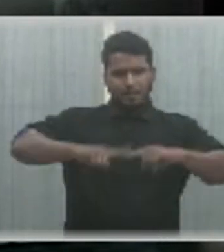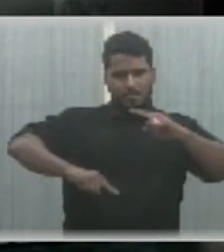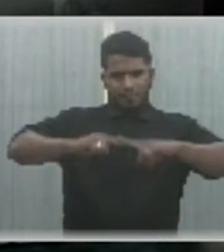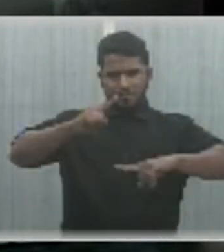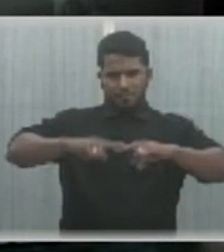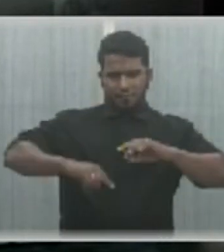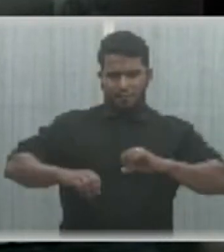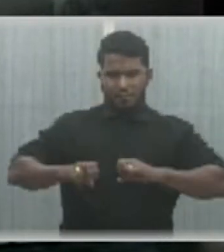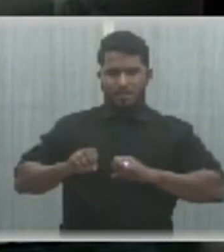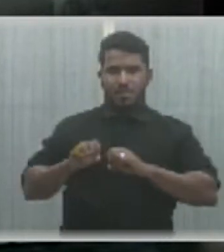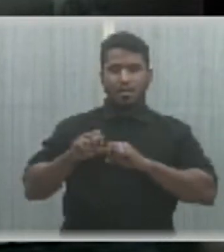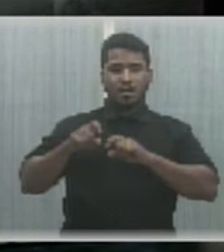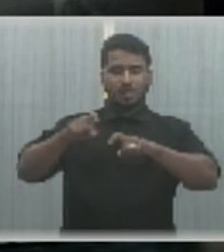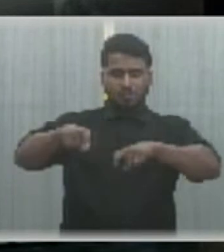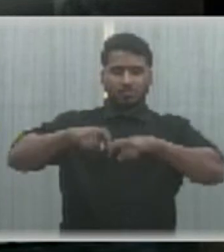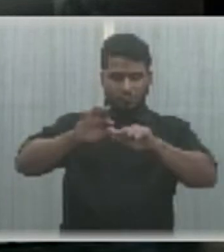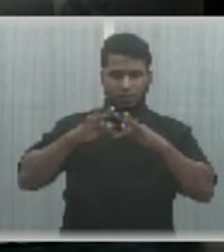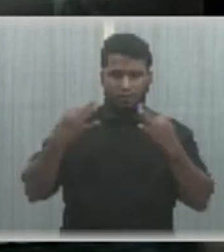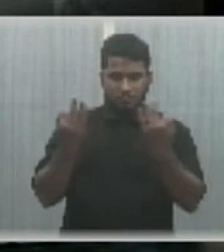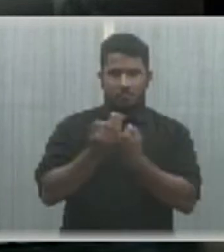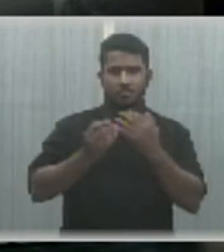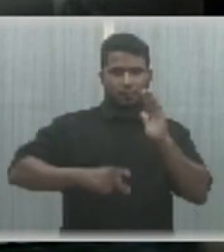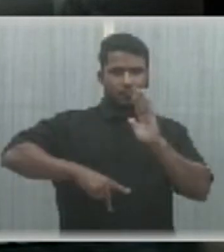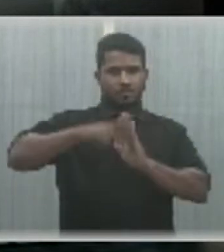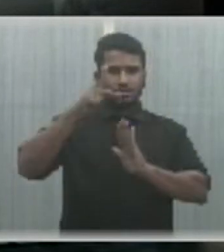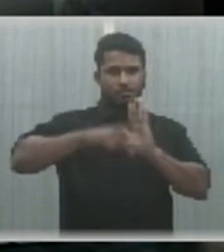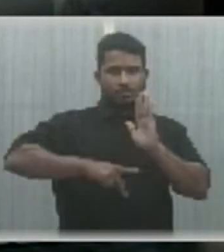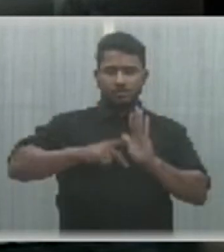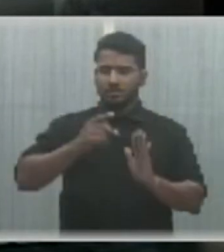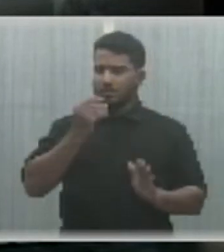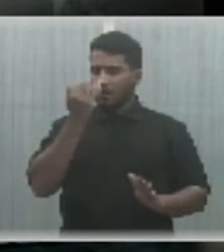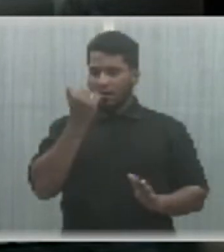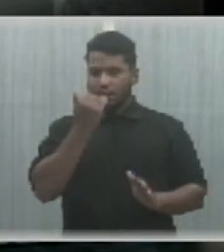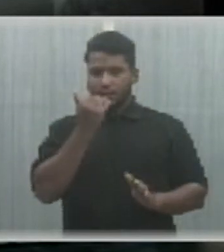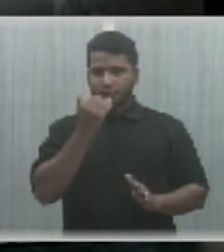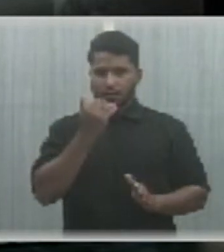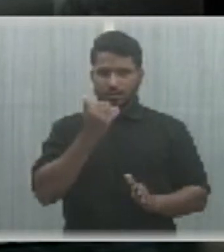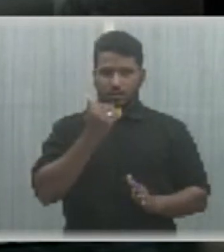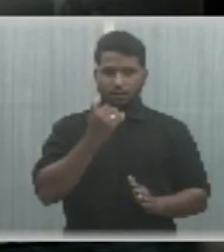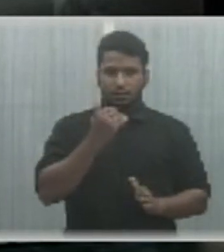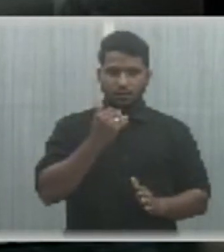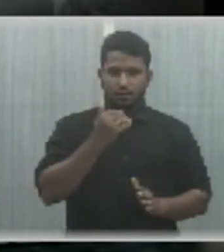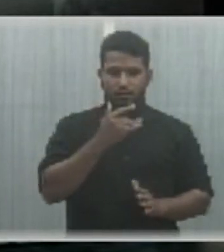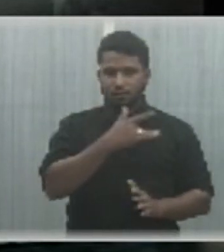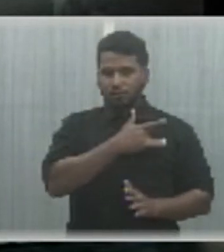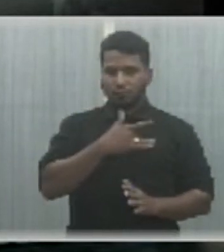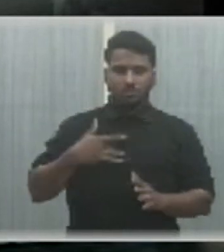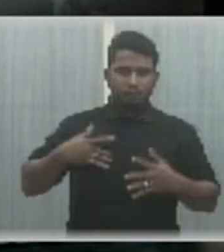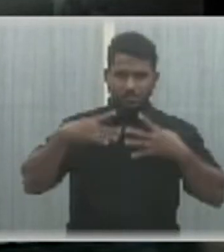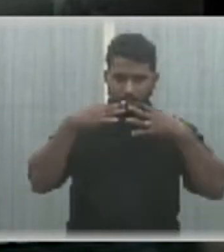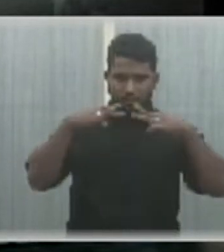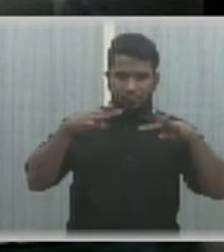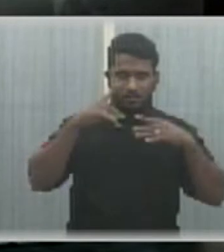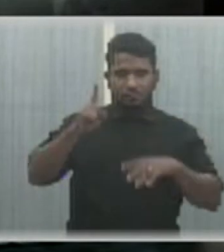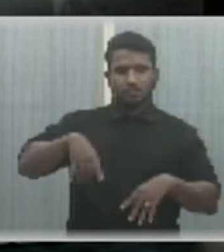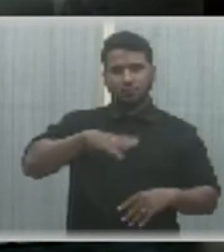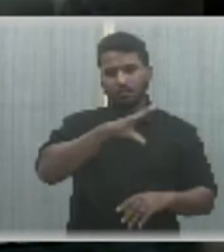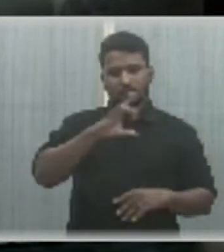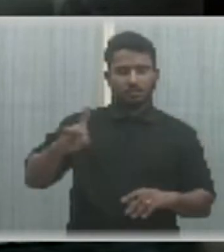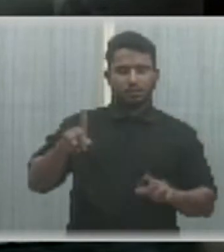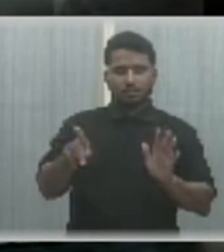da agricultura familiar através do Programa de Alimentação Saudável, que é coordenado